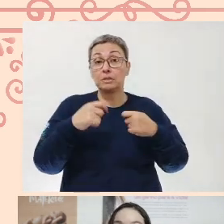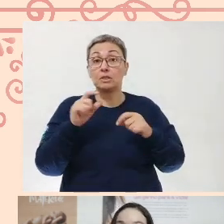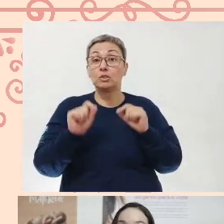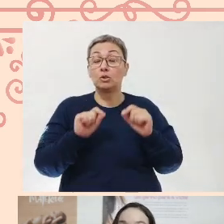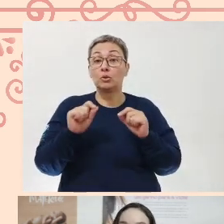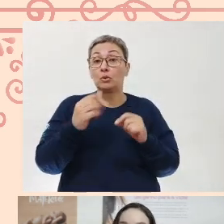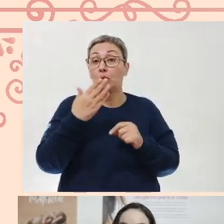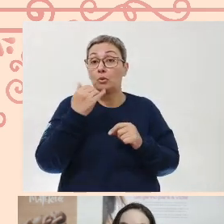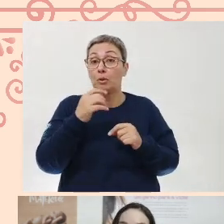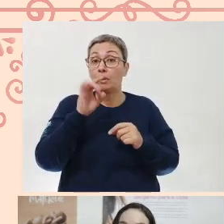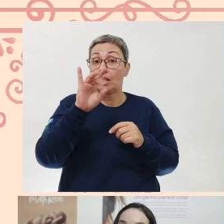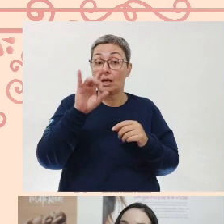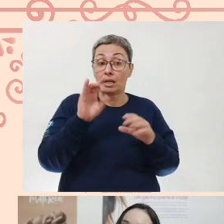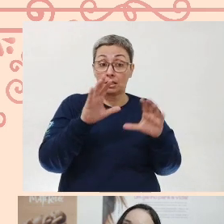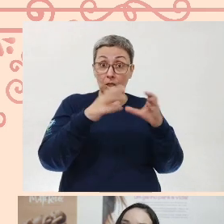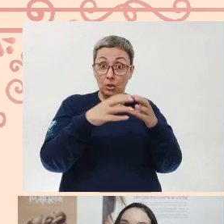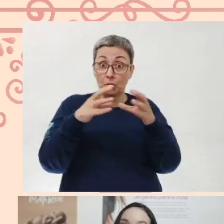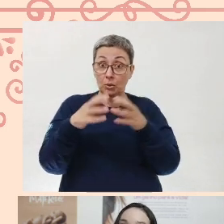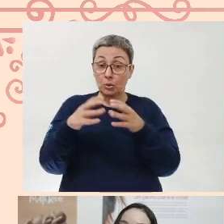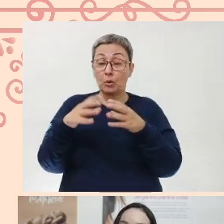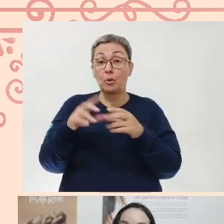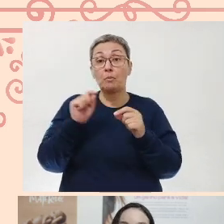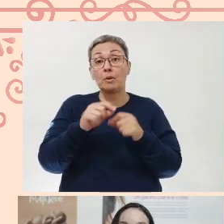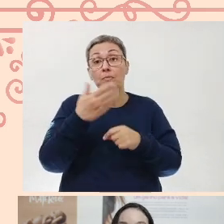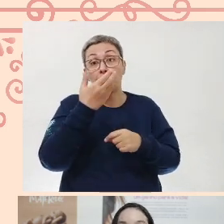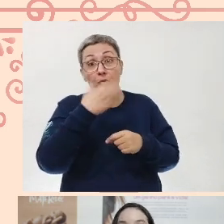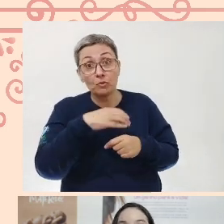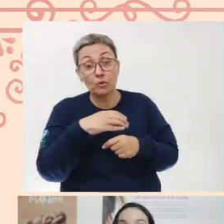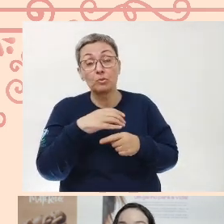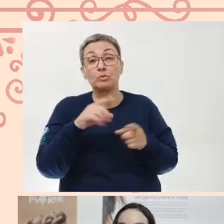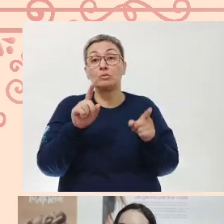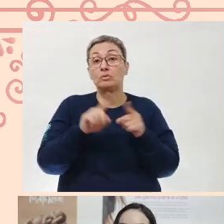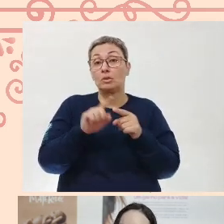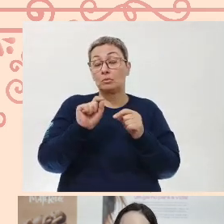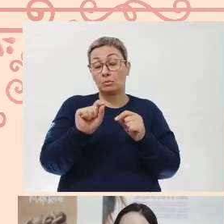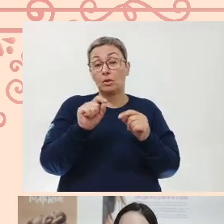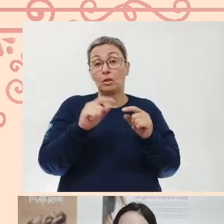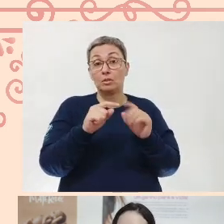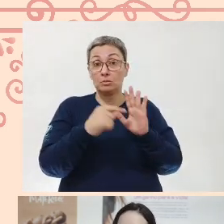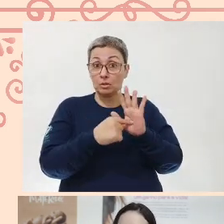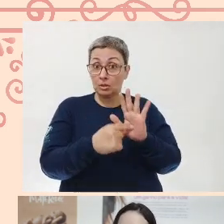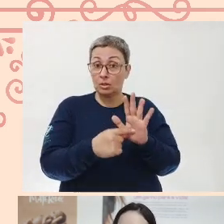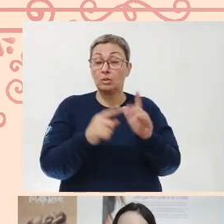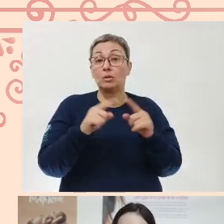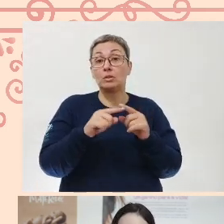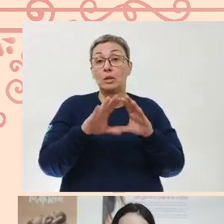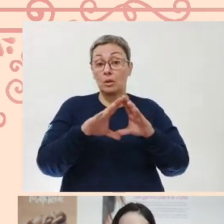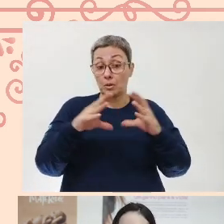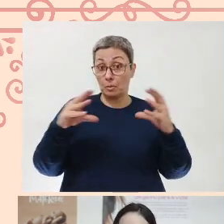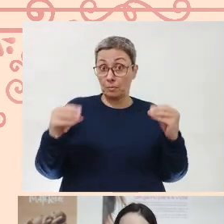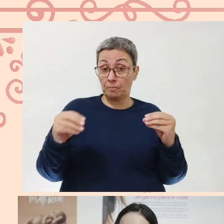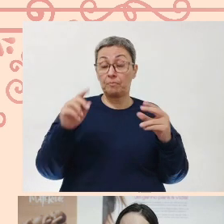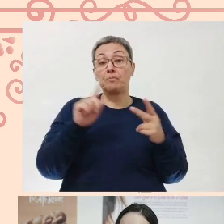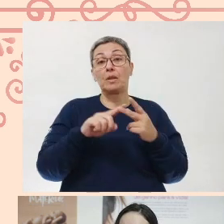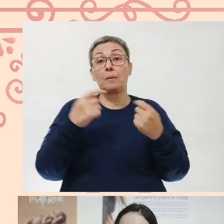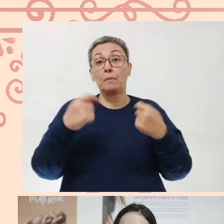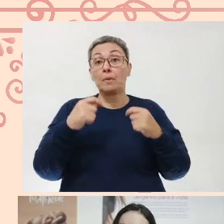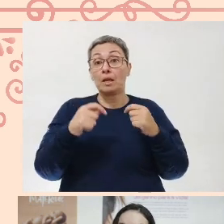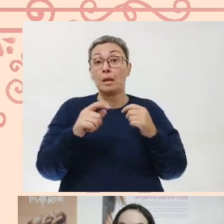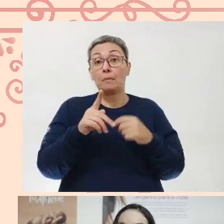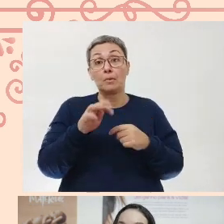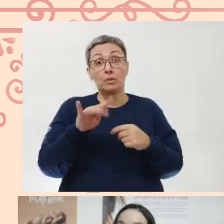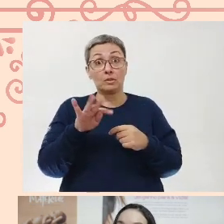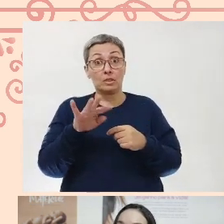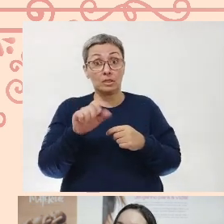tarde, o que a gente precisa ter? Um alimento de cada grupo. Então, a gente precisa de uma fruta, que aqui nessa figura está representada pelo mamão. A